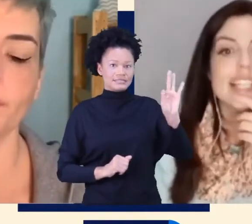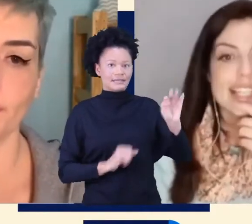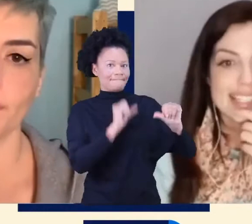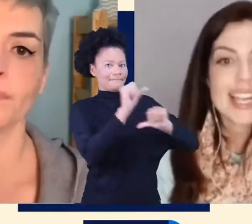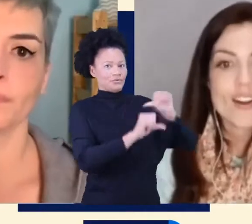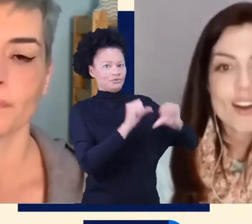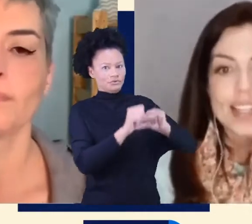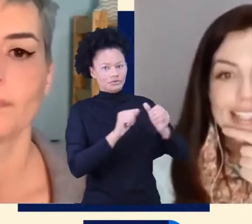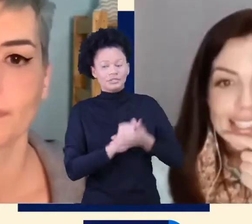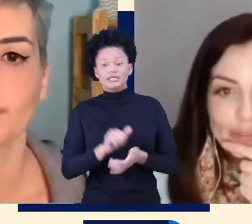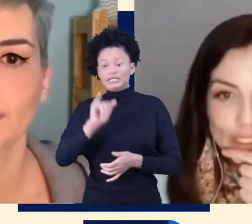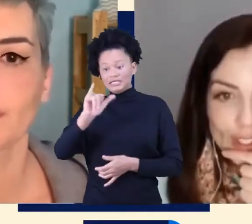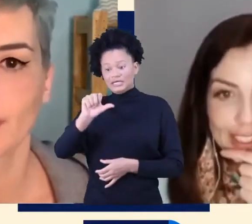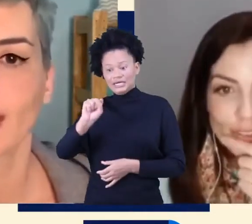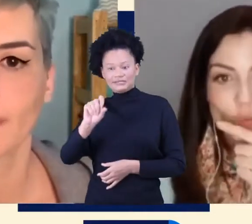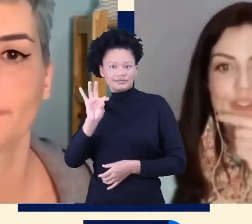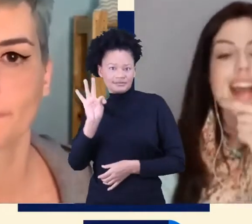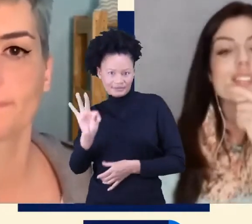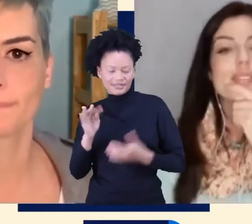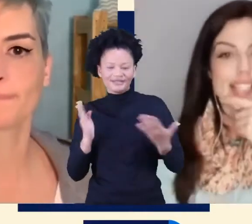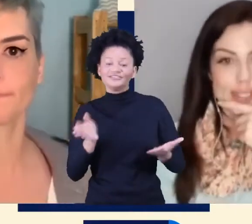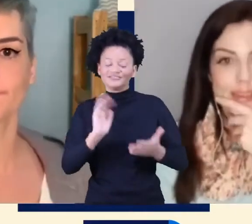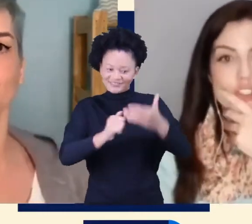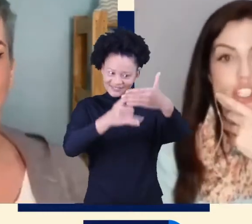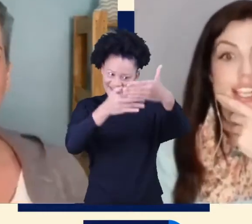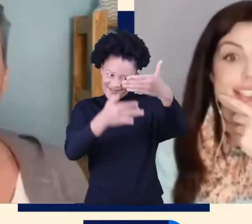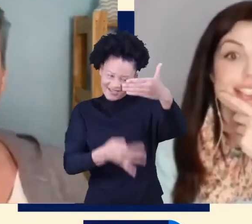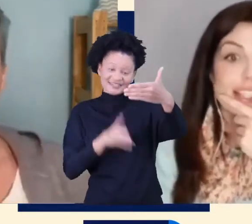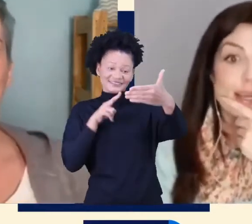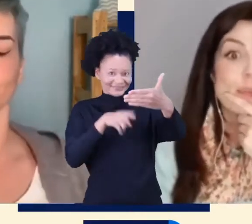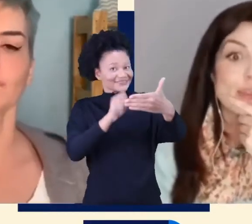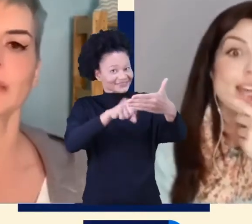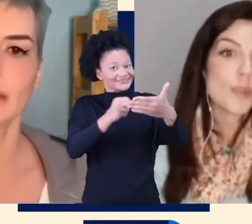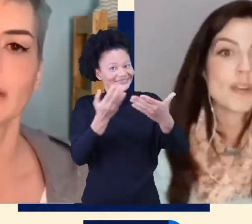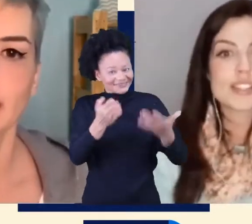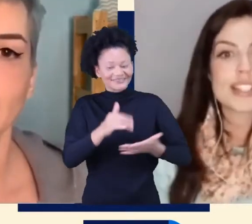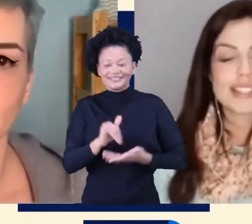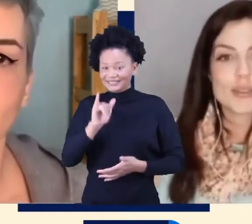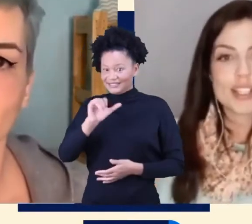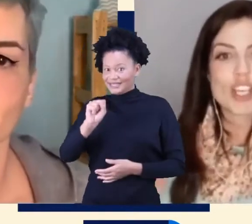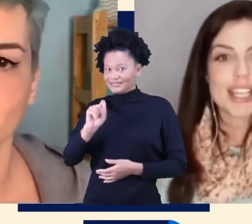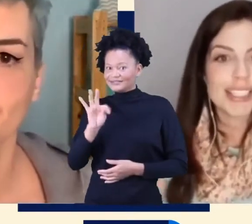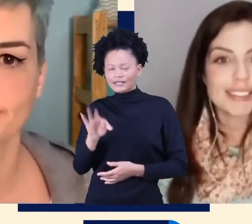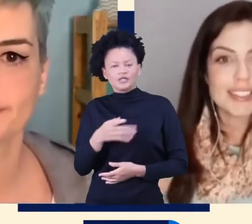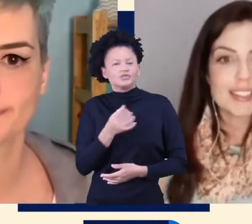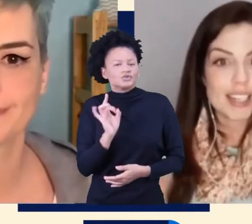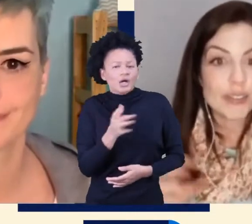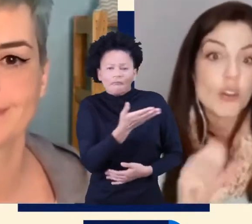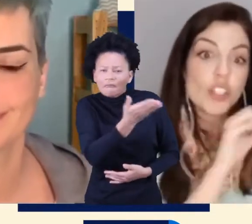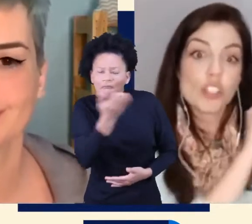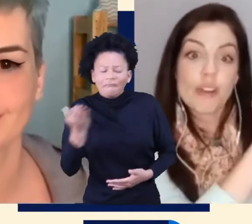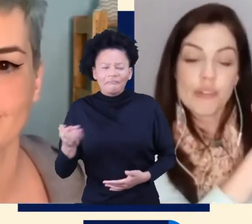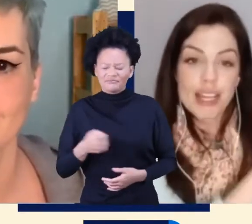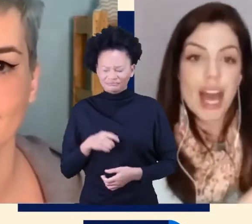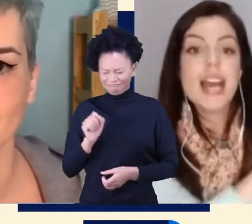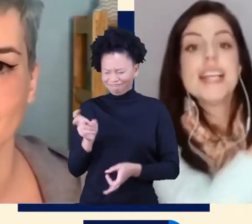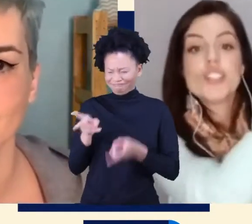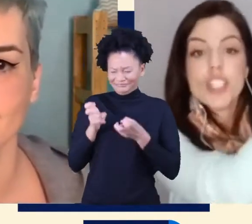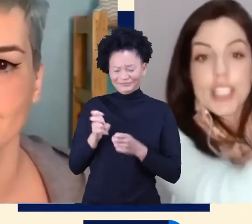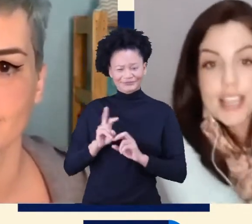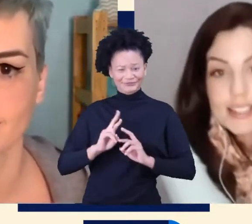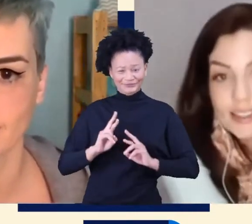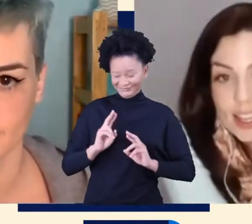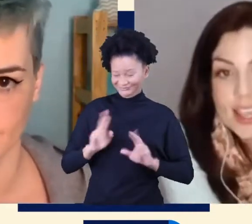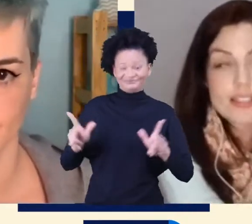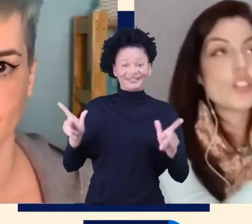Exatamente. IST, ó, alguém até falou ali, no frasco, exatamente, IST. Tá? Só para vocês não acharem estranho. Então a gente vai falar